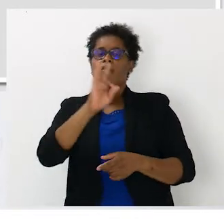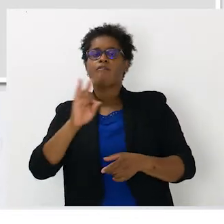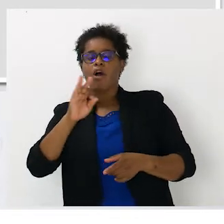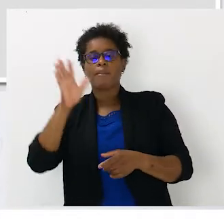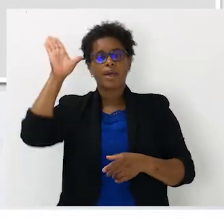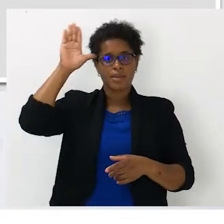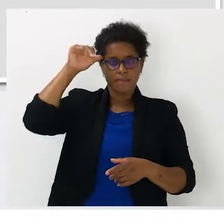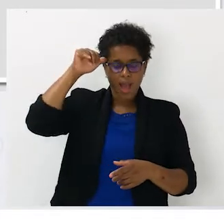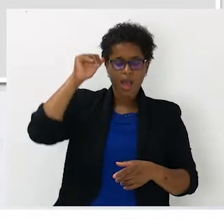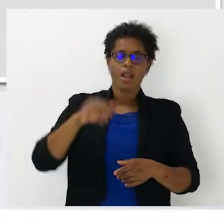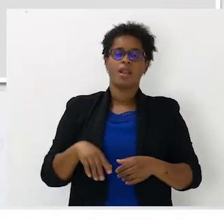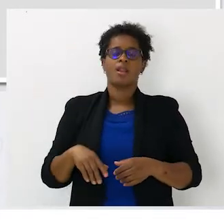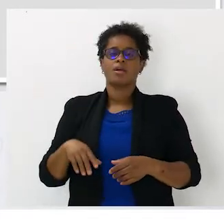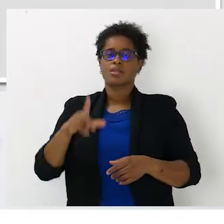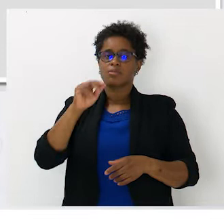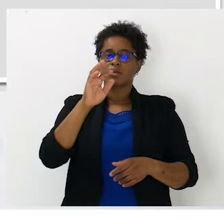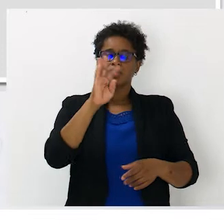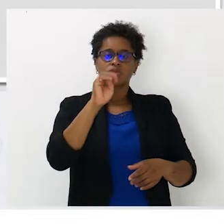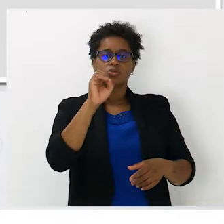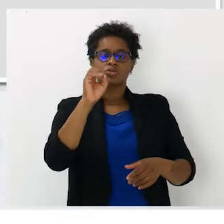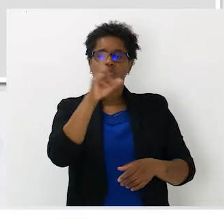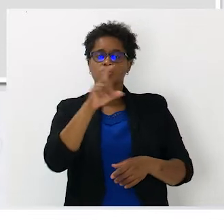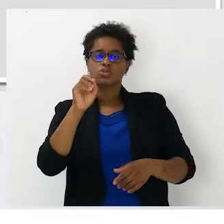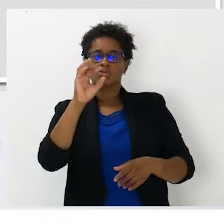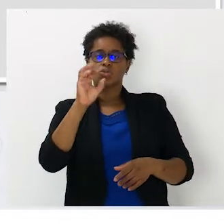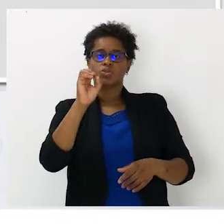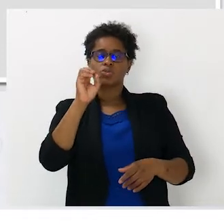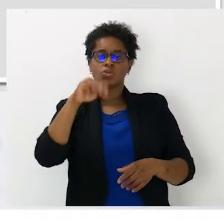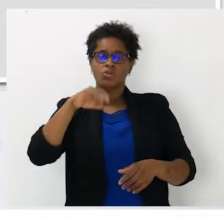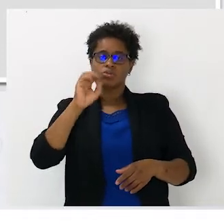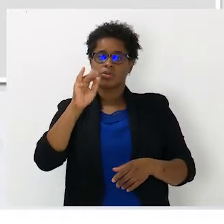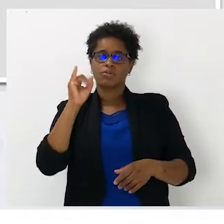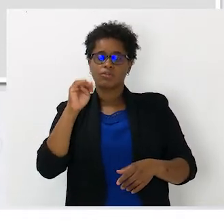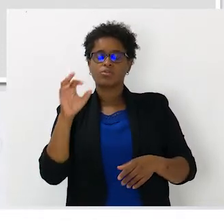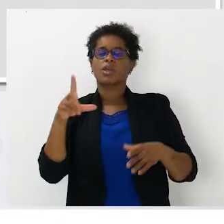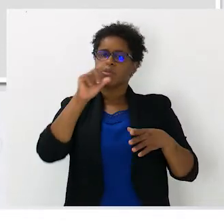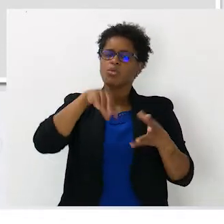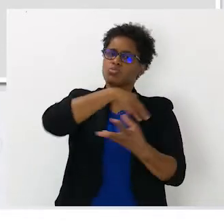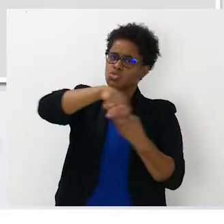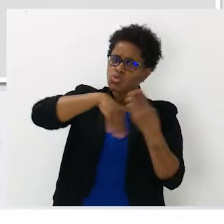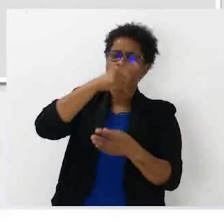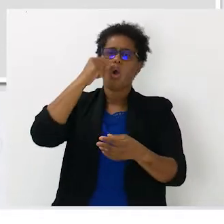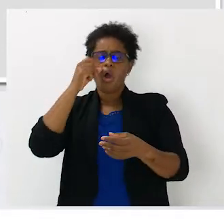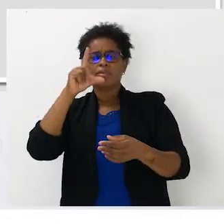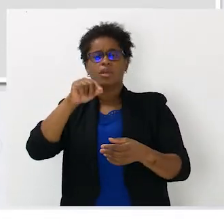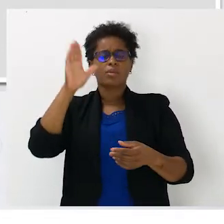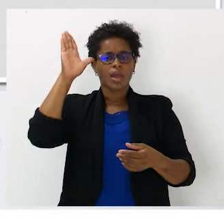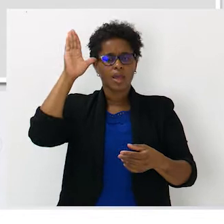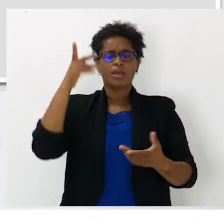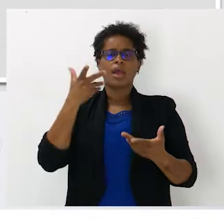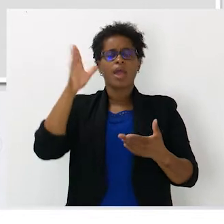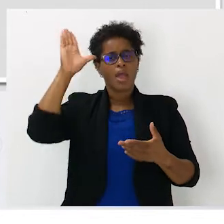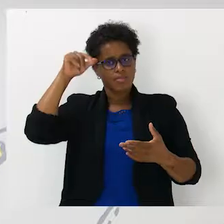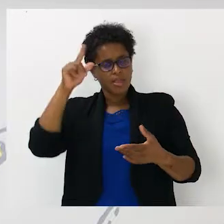animal, zoomorfismo, e numa mistura de homem e animal,